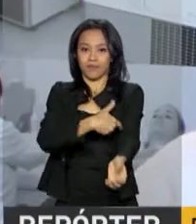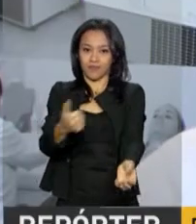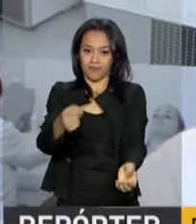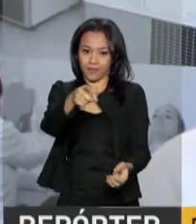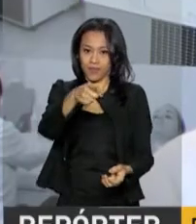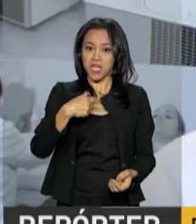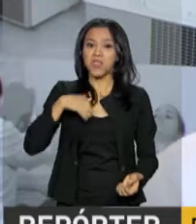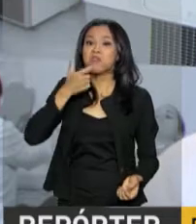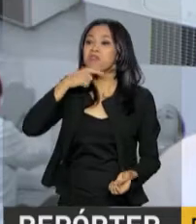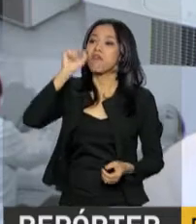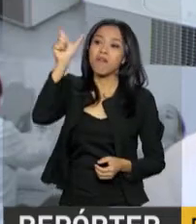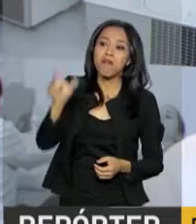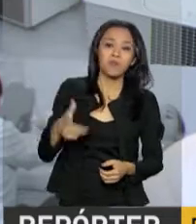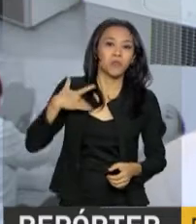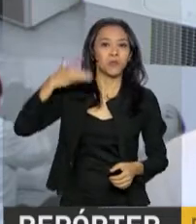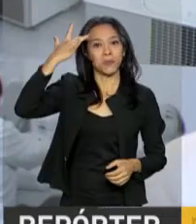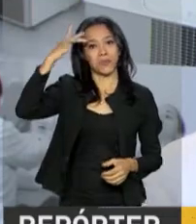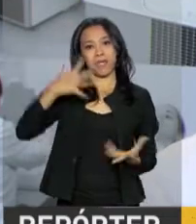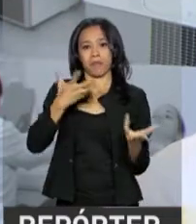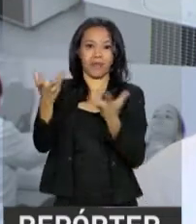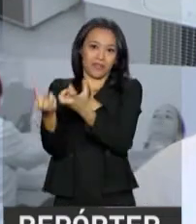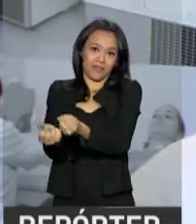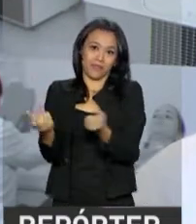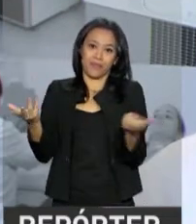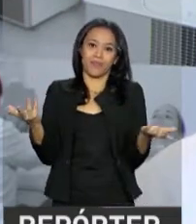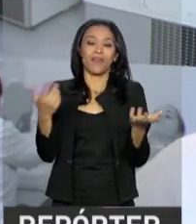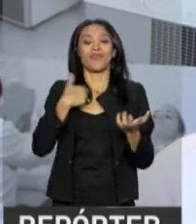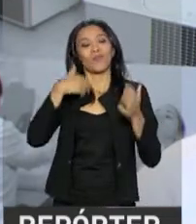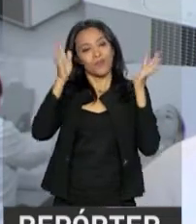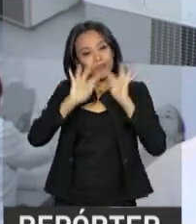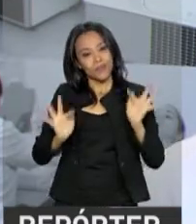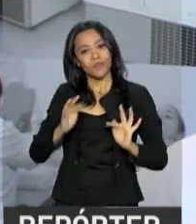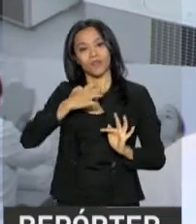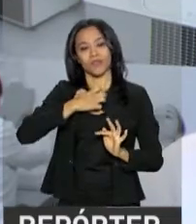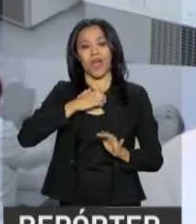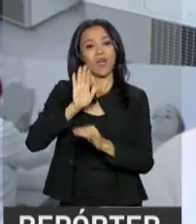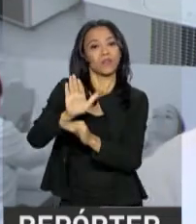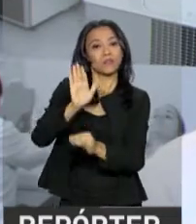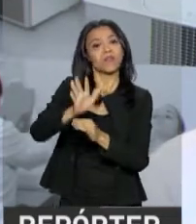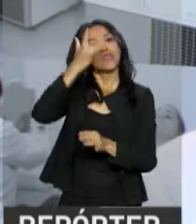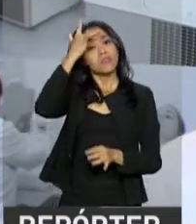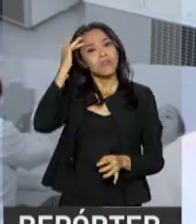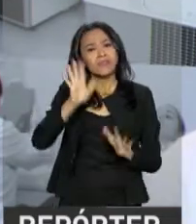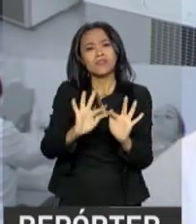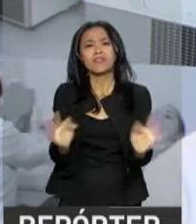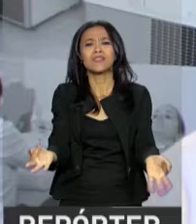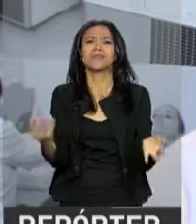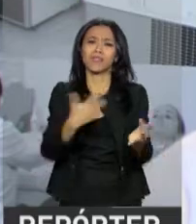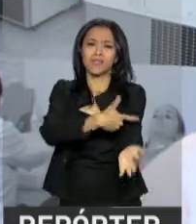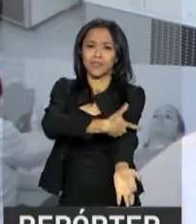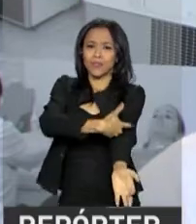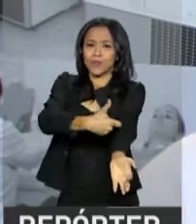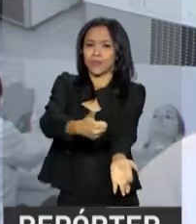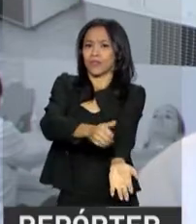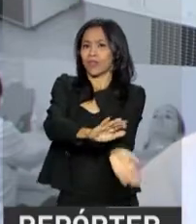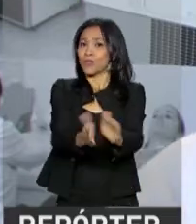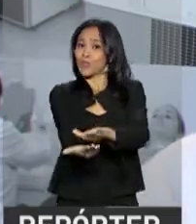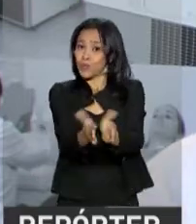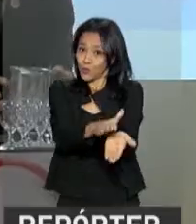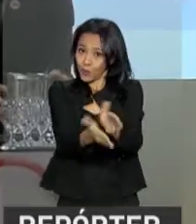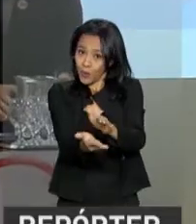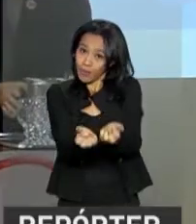né e isso é muito importante sinto feliz e ajudar as pessoas com uma doação uma simples doação de sangue que pode salvar